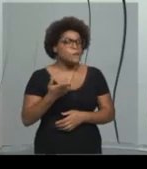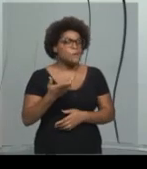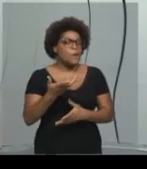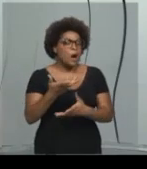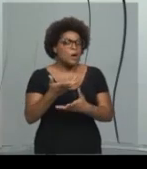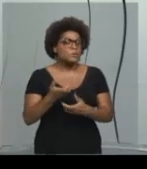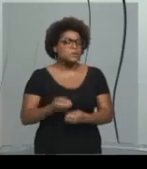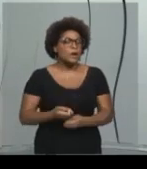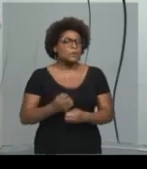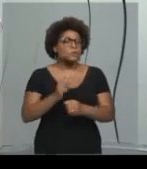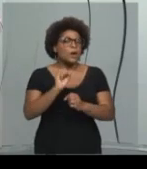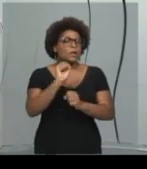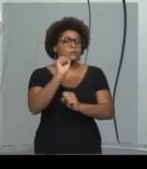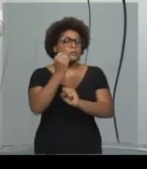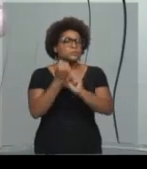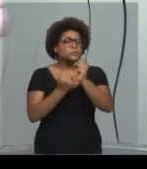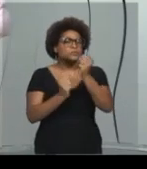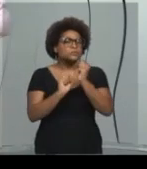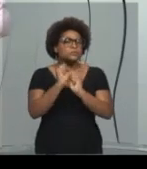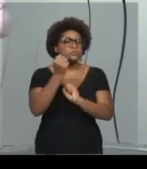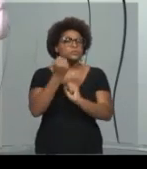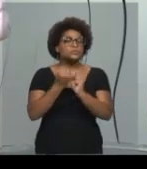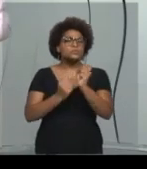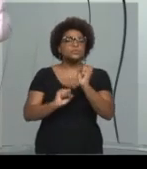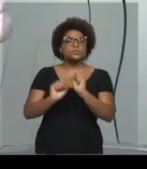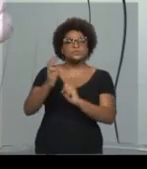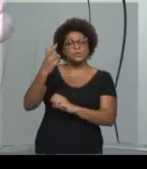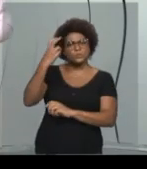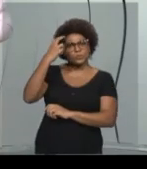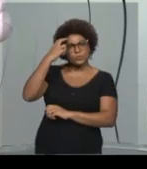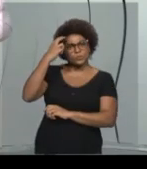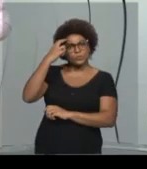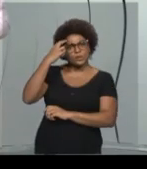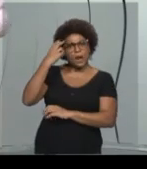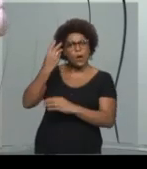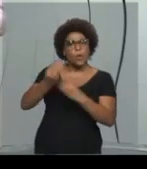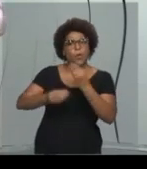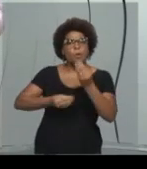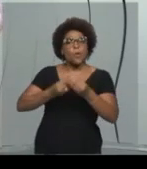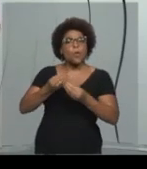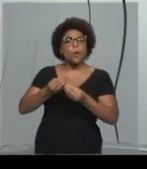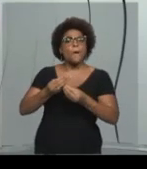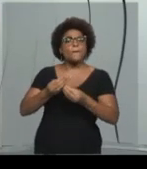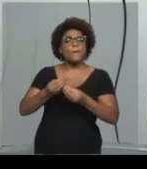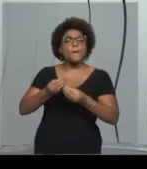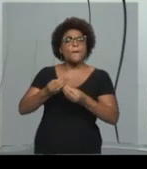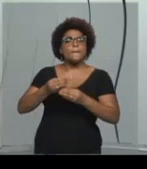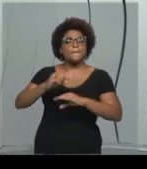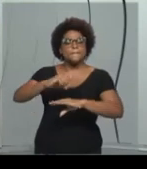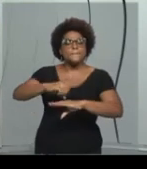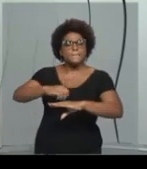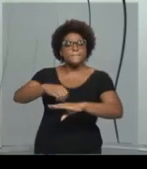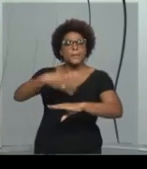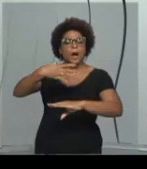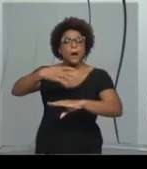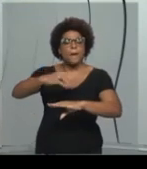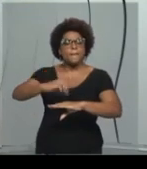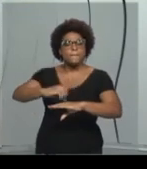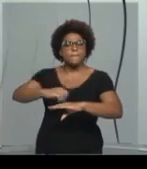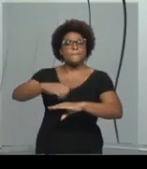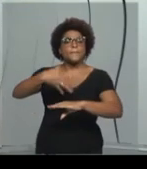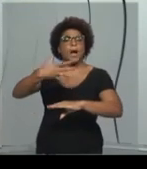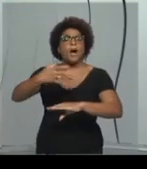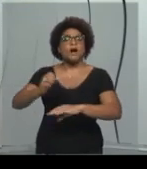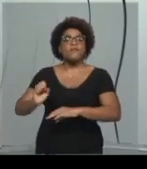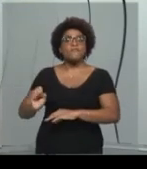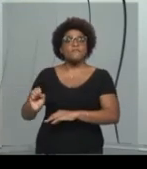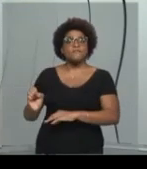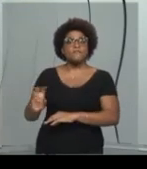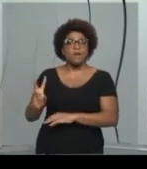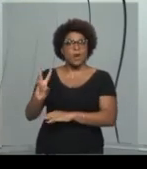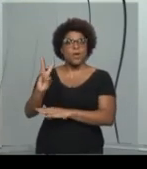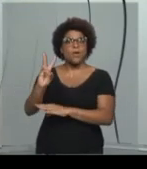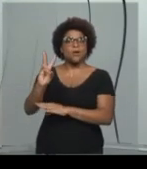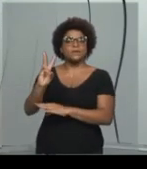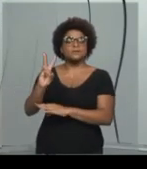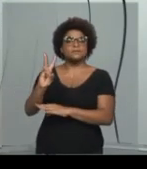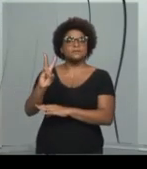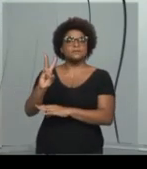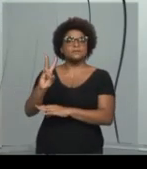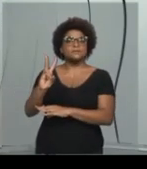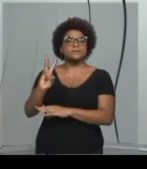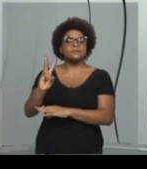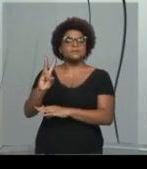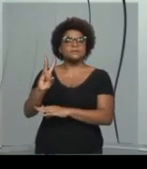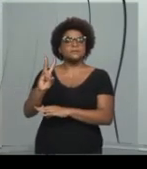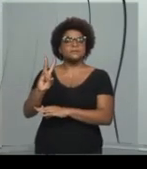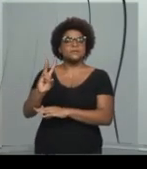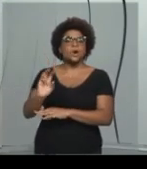de produção de conhecimento, de produção de valores e de reprodução destes valores, e uma vez que